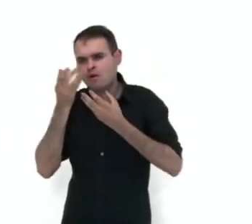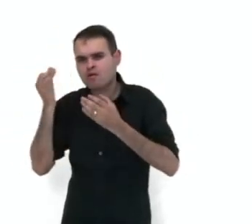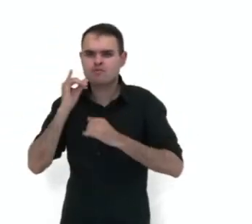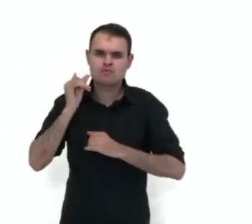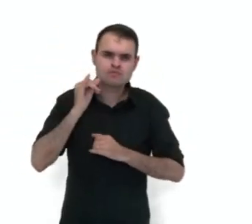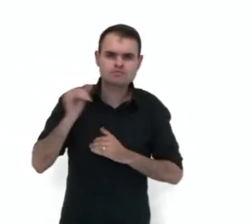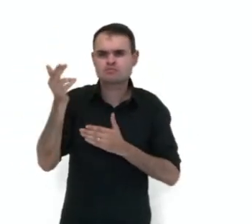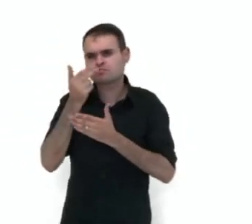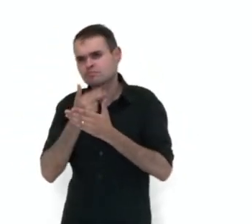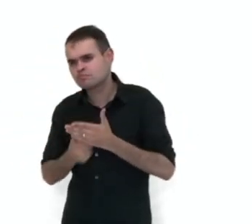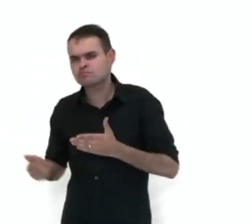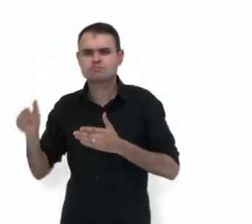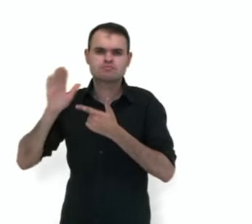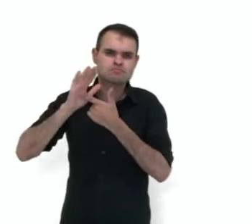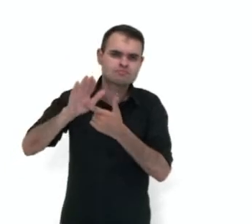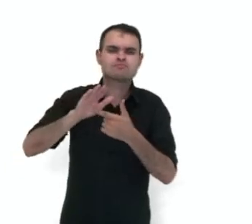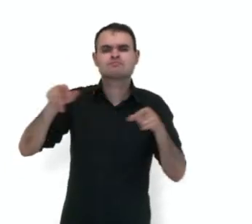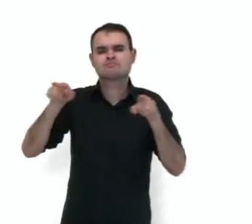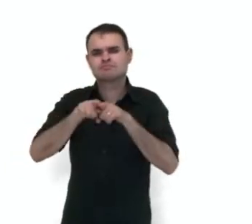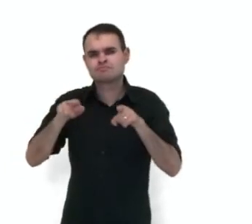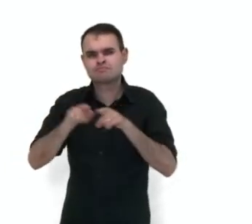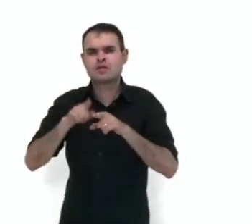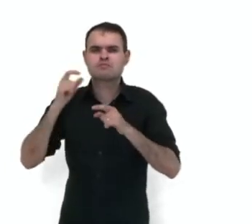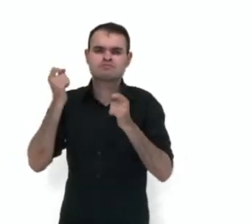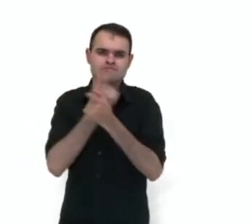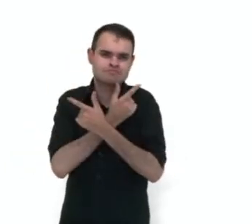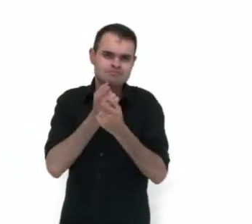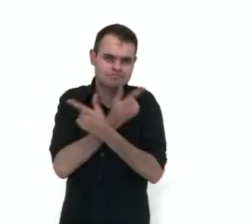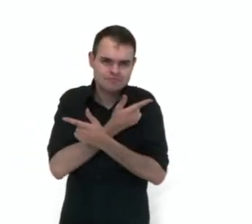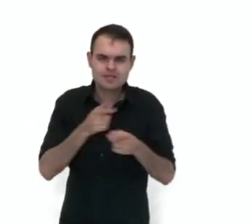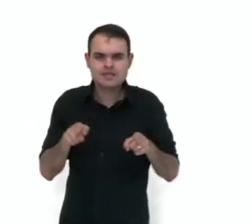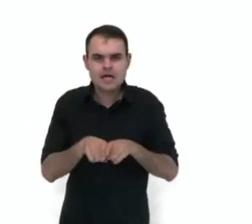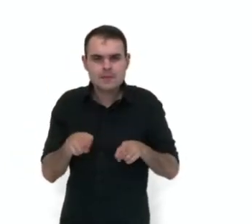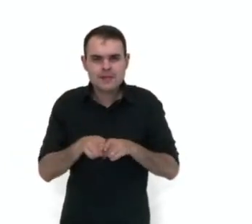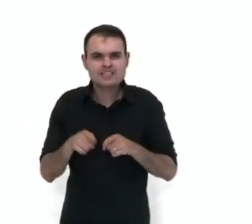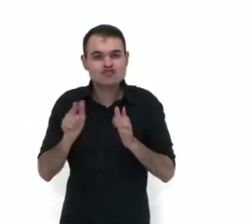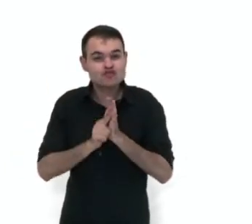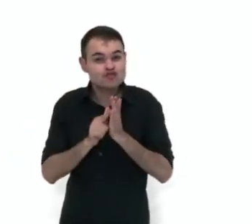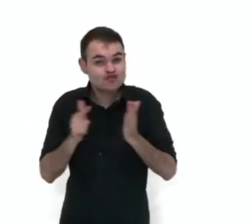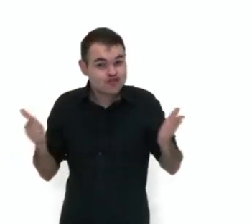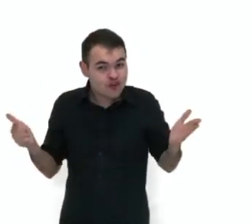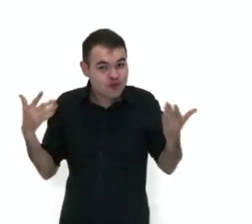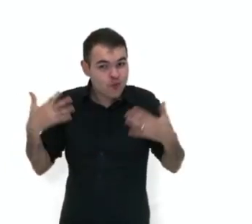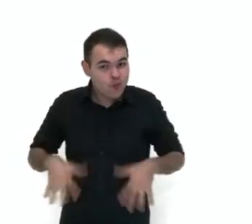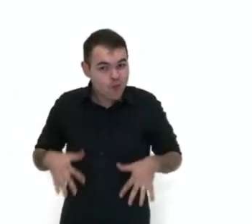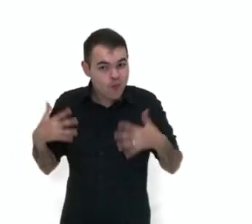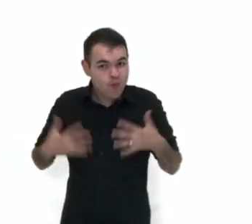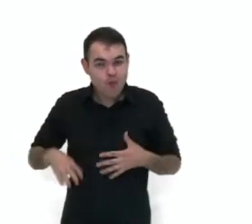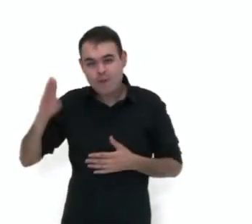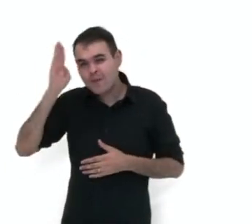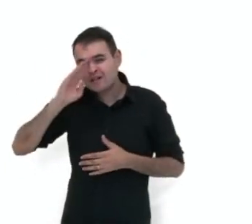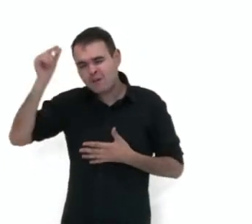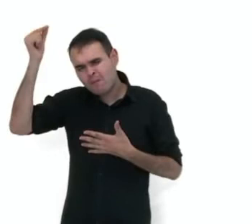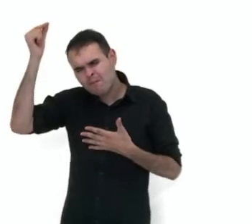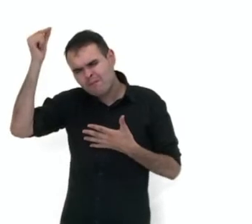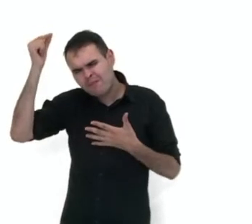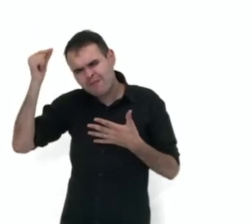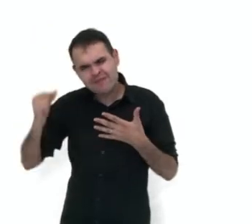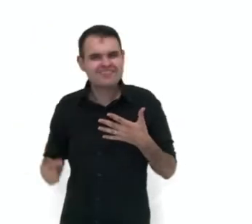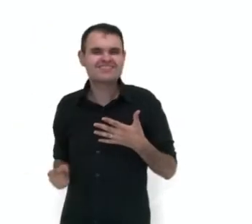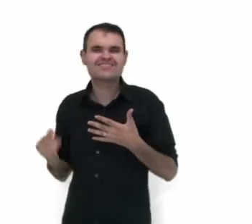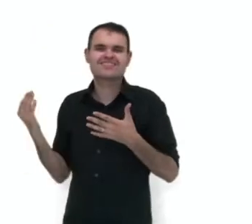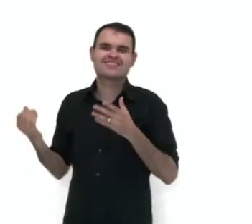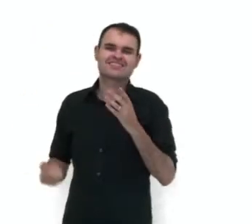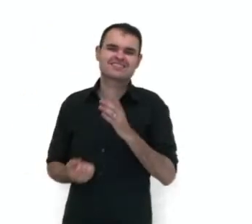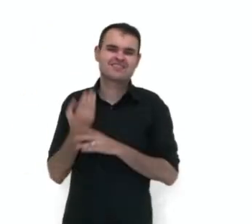desenhista apresentador humorista e jornalista Brasileiro né então lute artista né